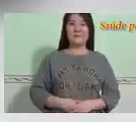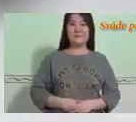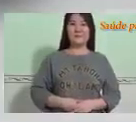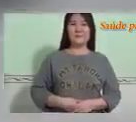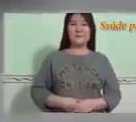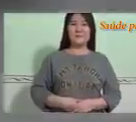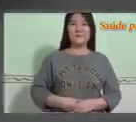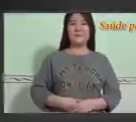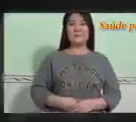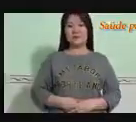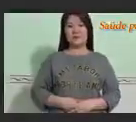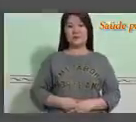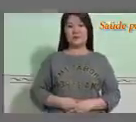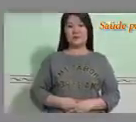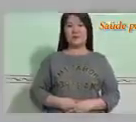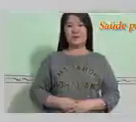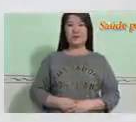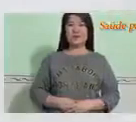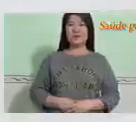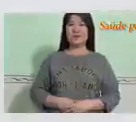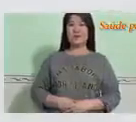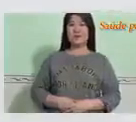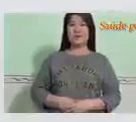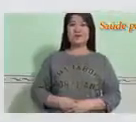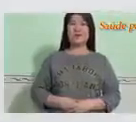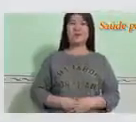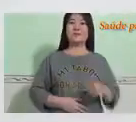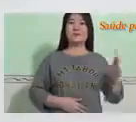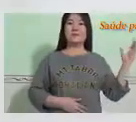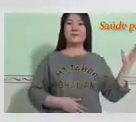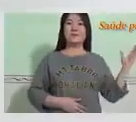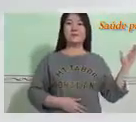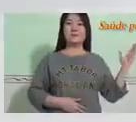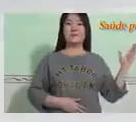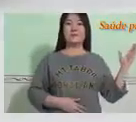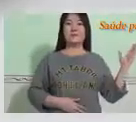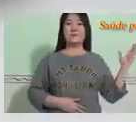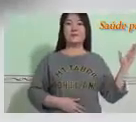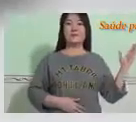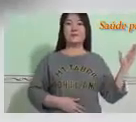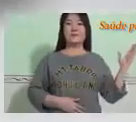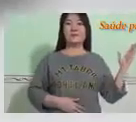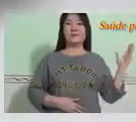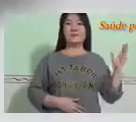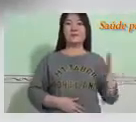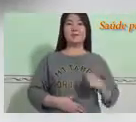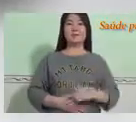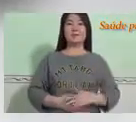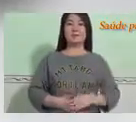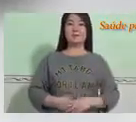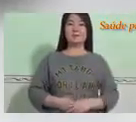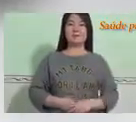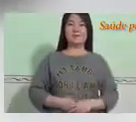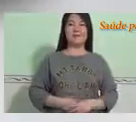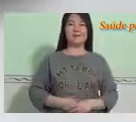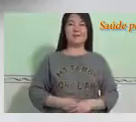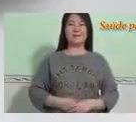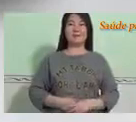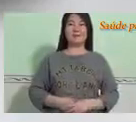para respirar e confusão mental, pode ser recomendado que a mulher fique internada para que seja monitorada e